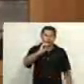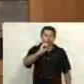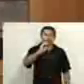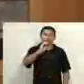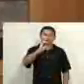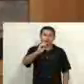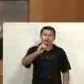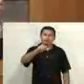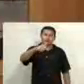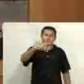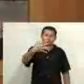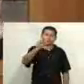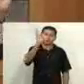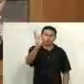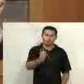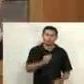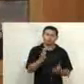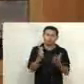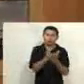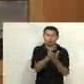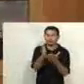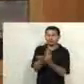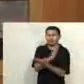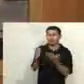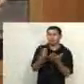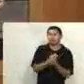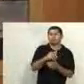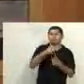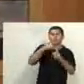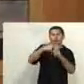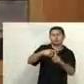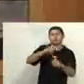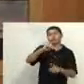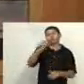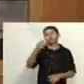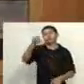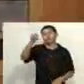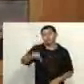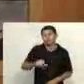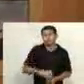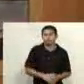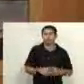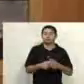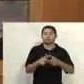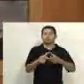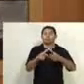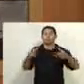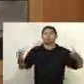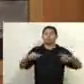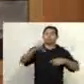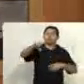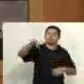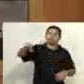praticamente 0,14% em cada lado da distribuição, lado positivo ou negativo. Ou seja, grande maioria,